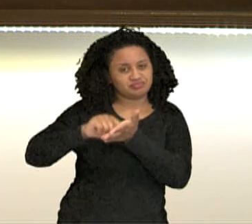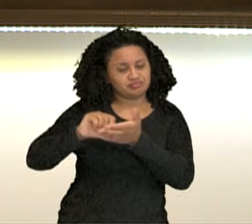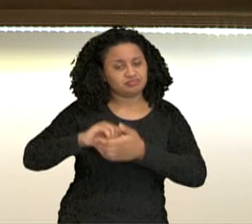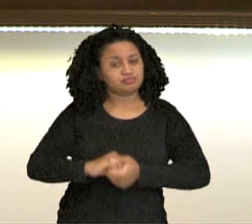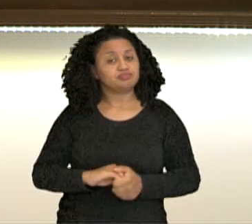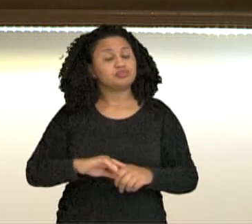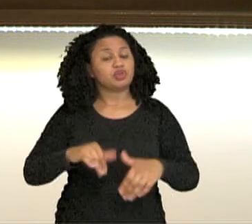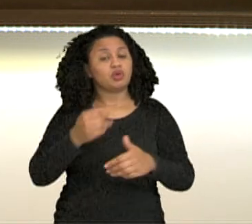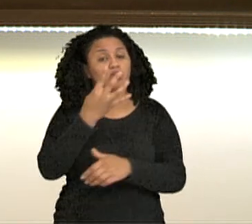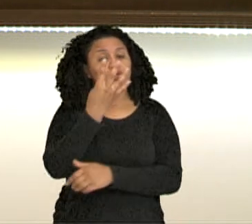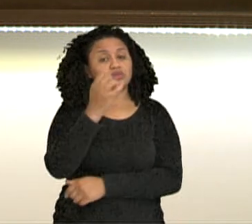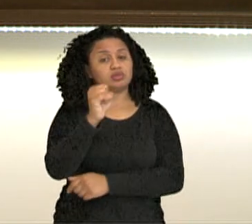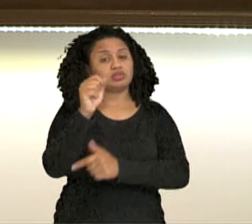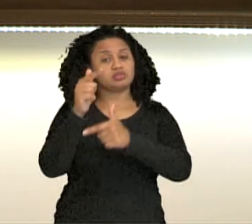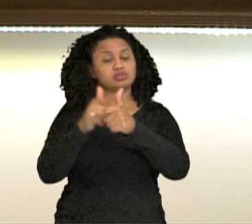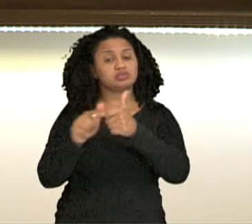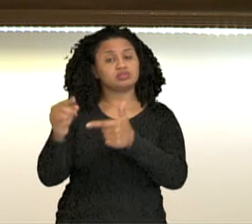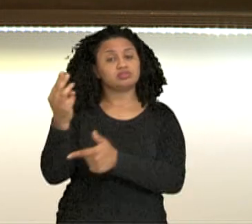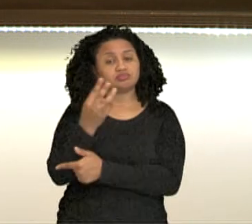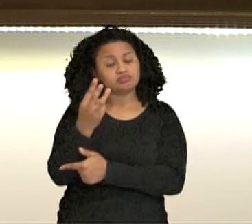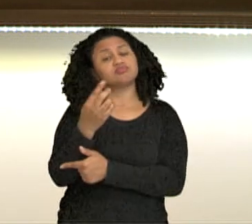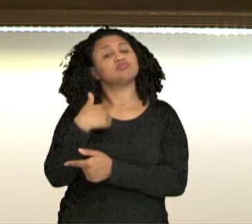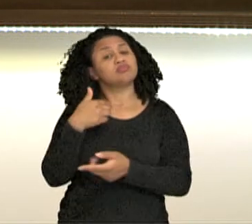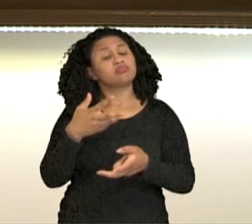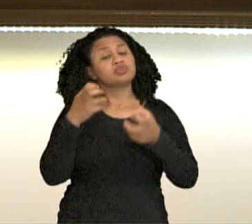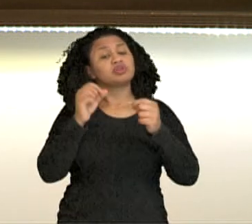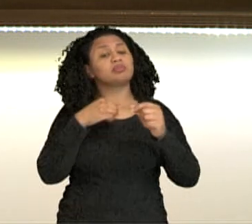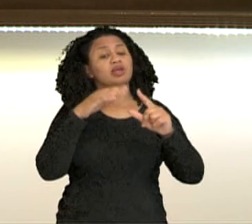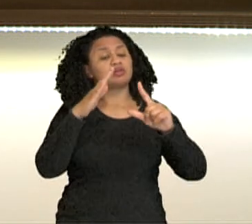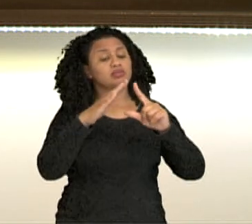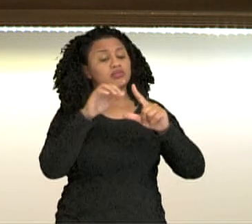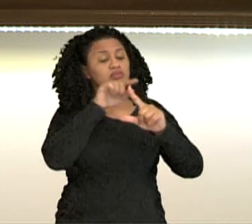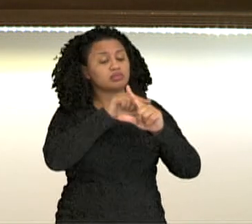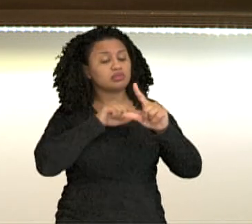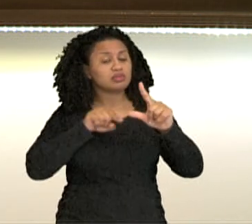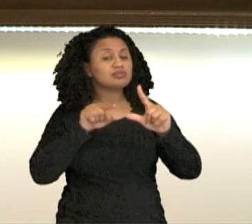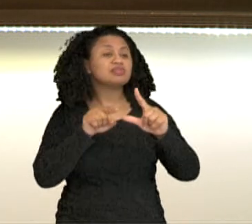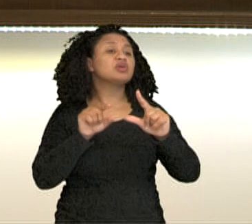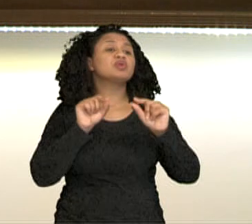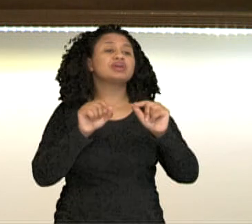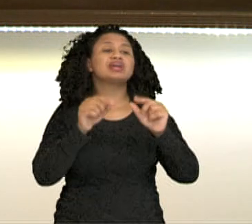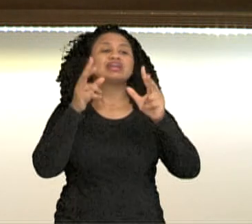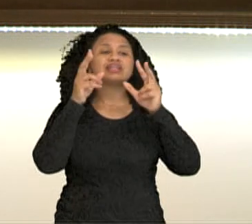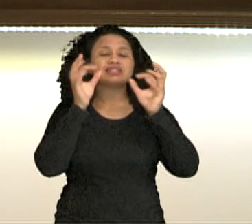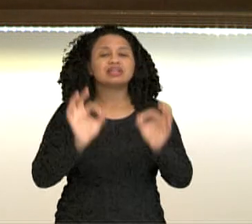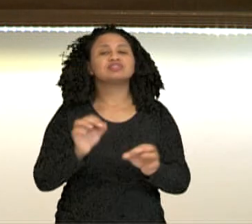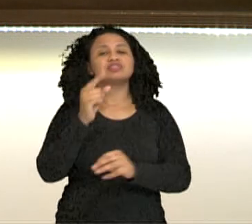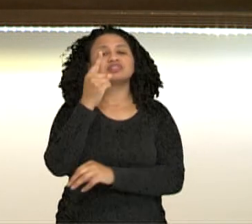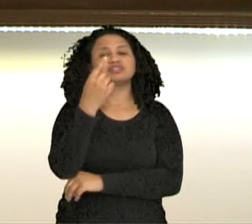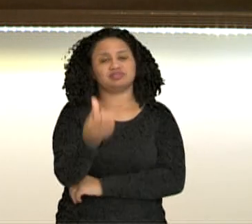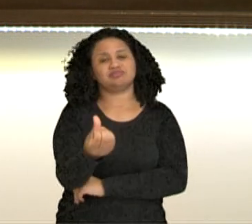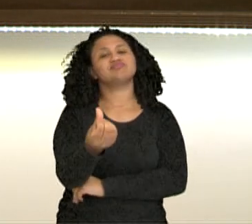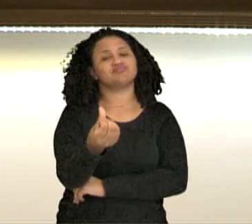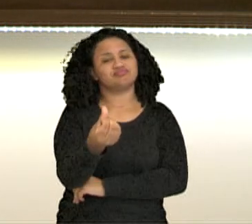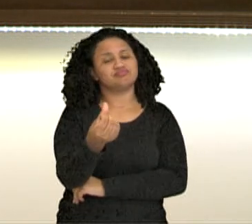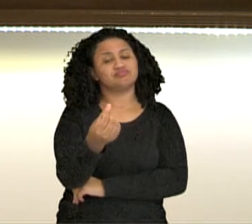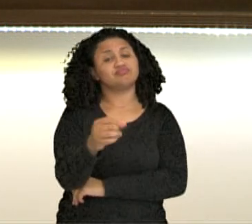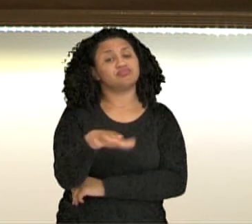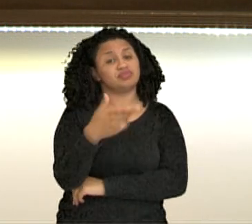eu dividi 48 por 3, eu descobri que cada lado mede exatamente 16 centímetros. Então, é